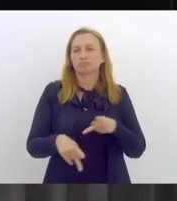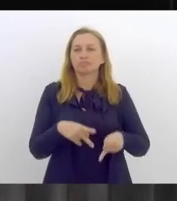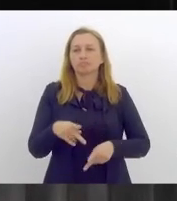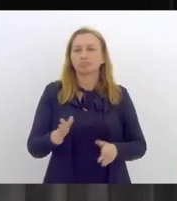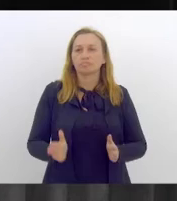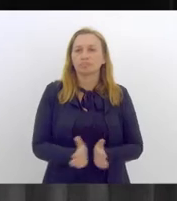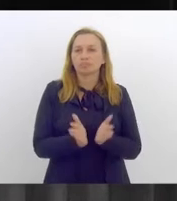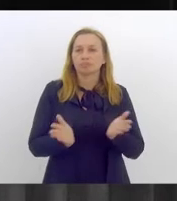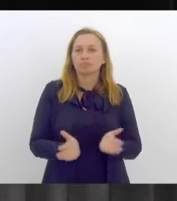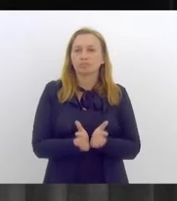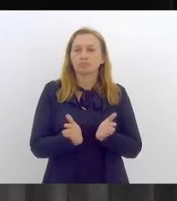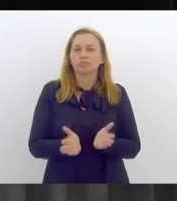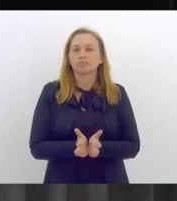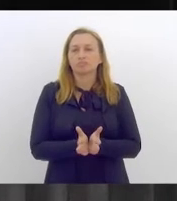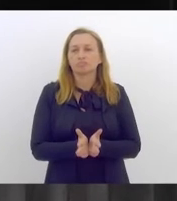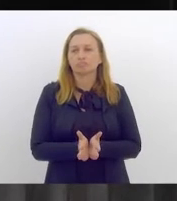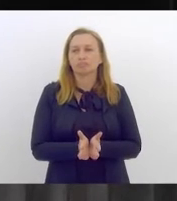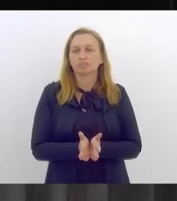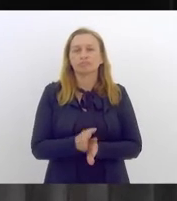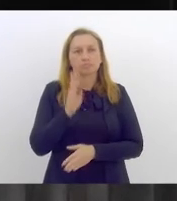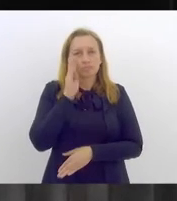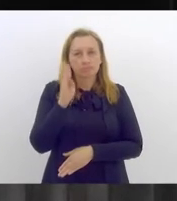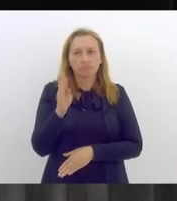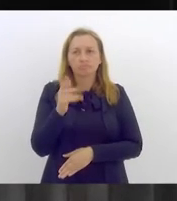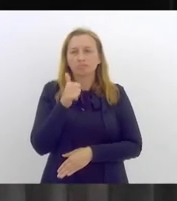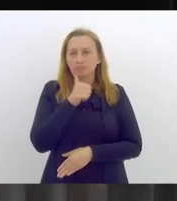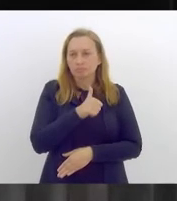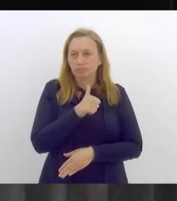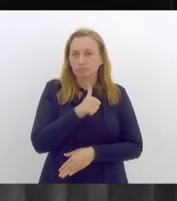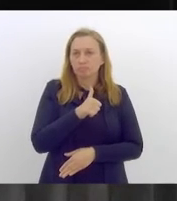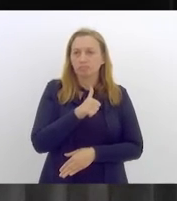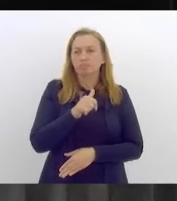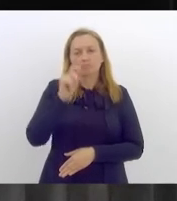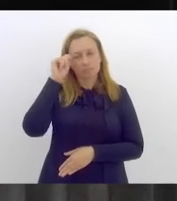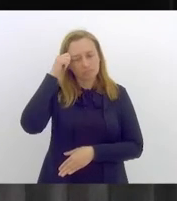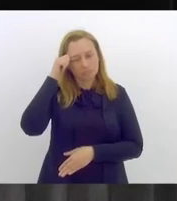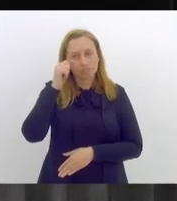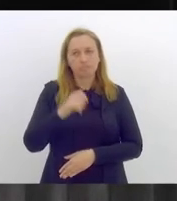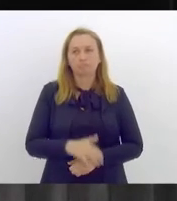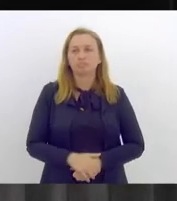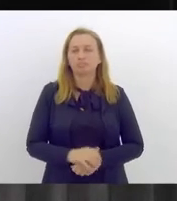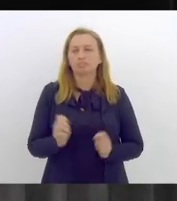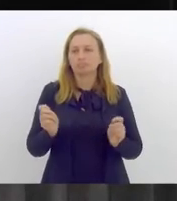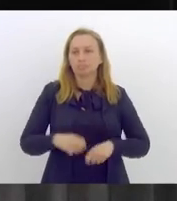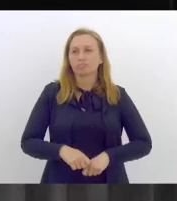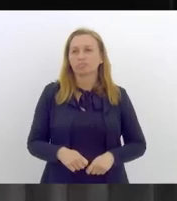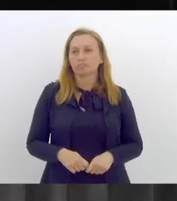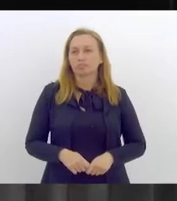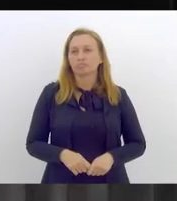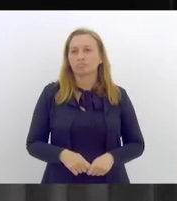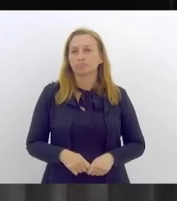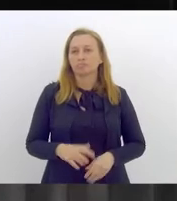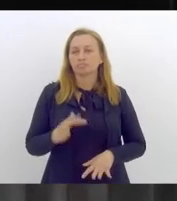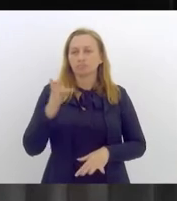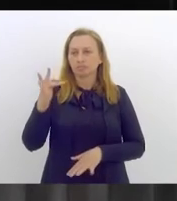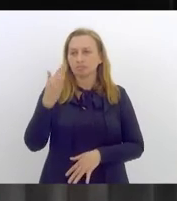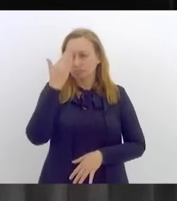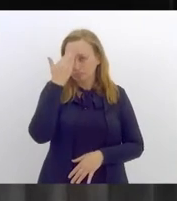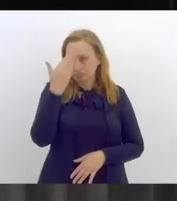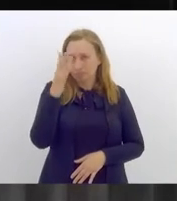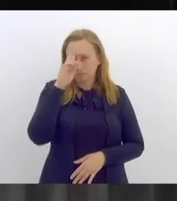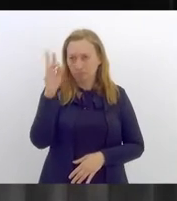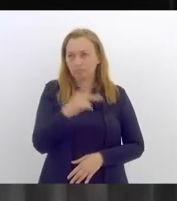mais pobre, mais vulnerável, principalmente as mulheres e as mulheres negras, a possibilidade e a perspectiva de futuro. Obrigada,